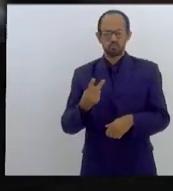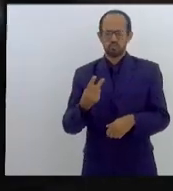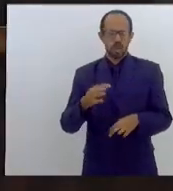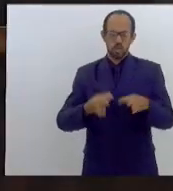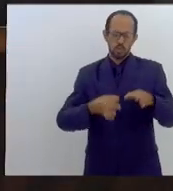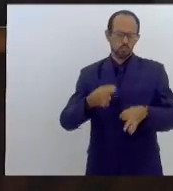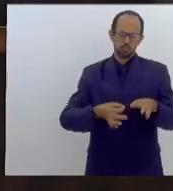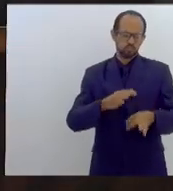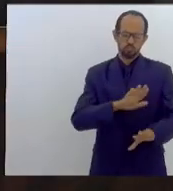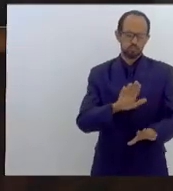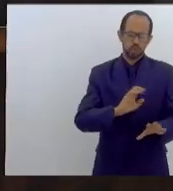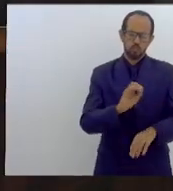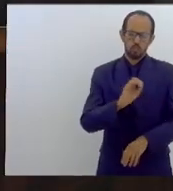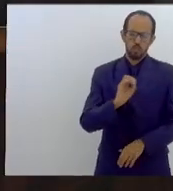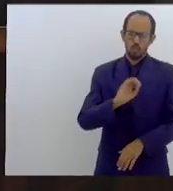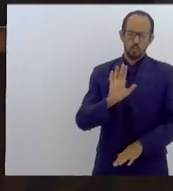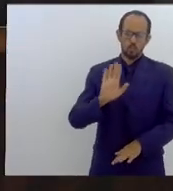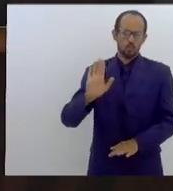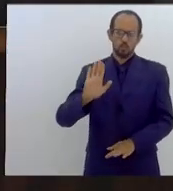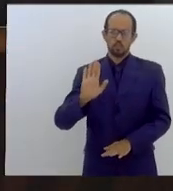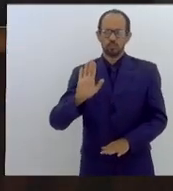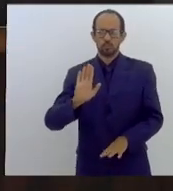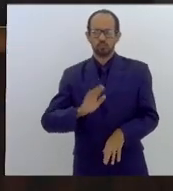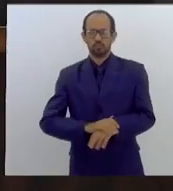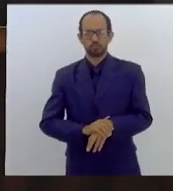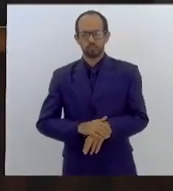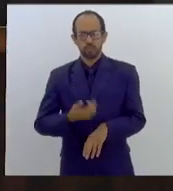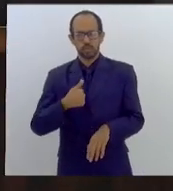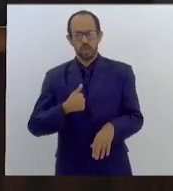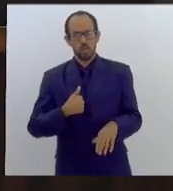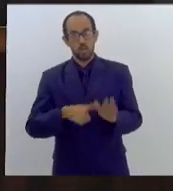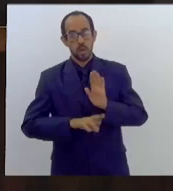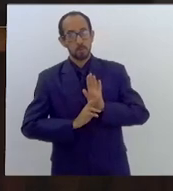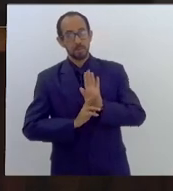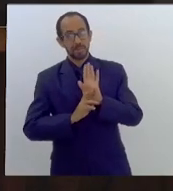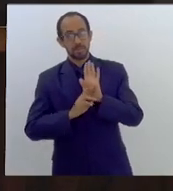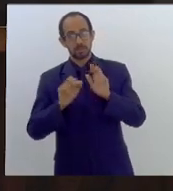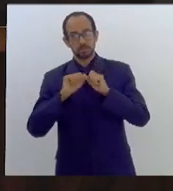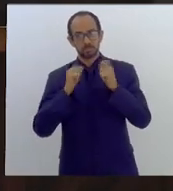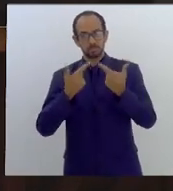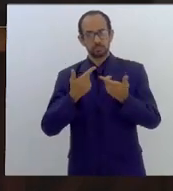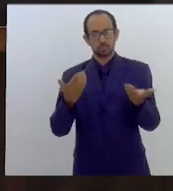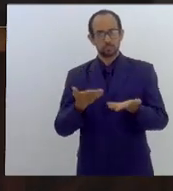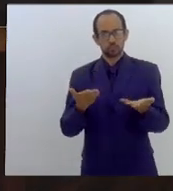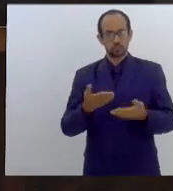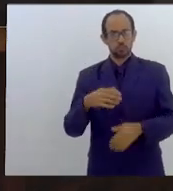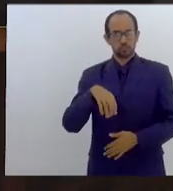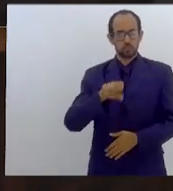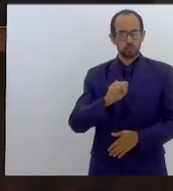dá para... Eu representei o parlamento no compromisso 8 horas da manhã.